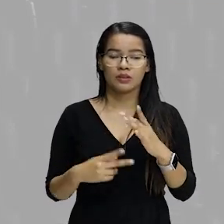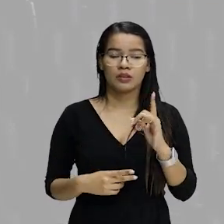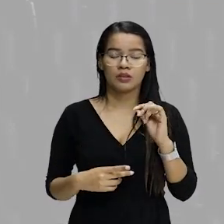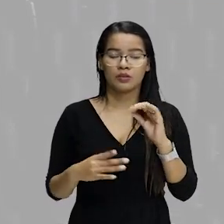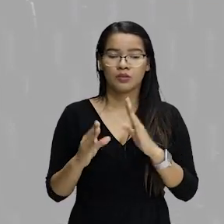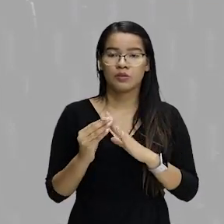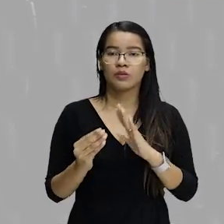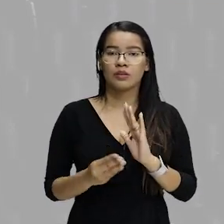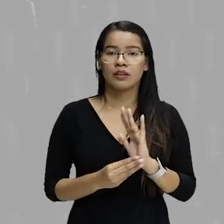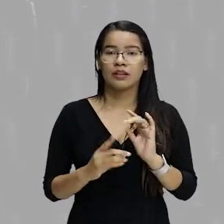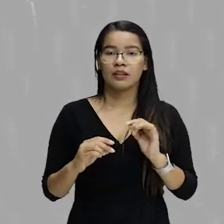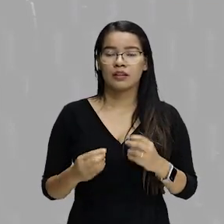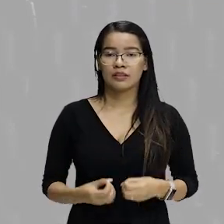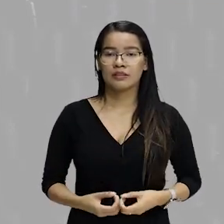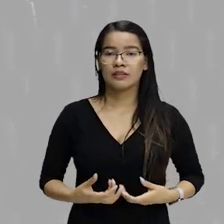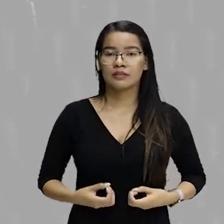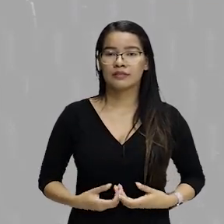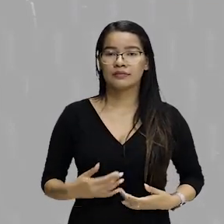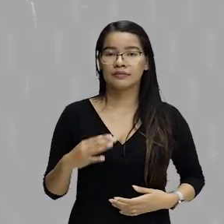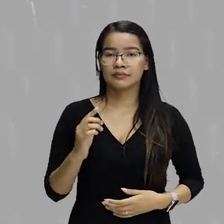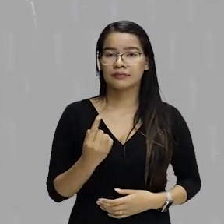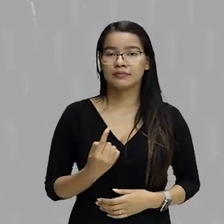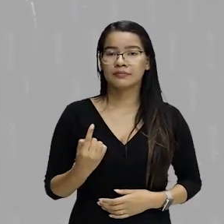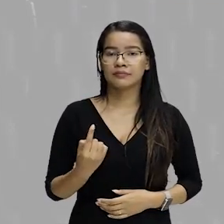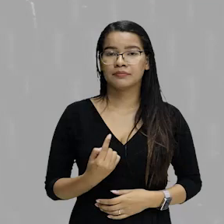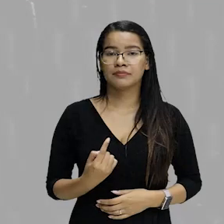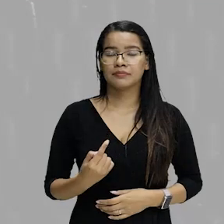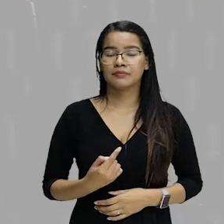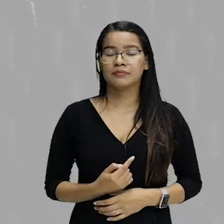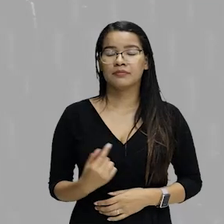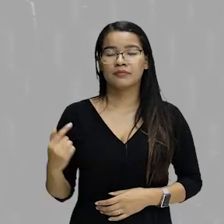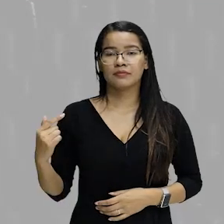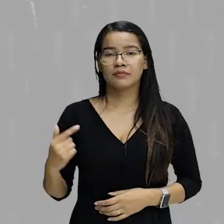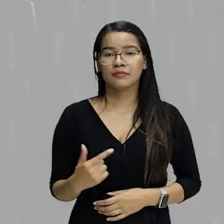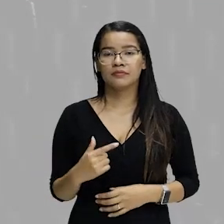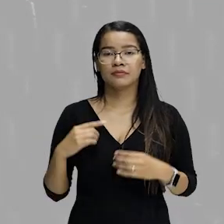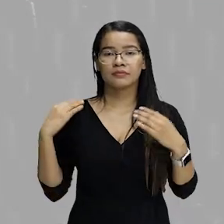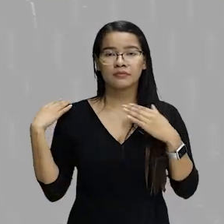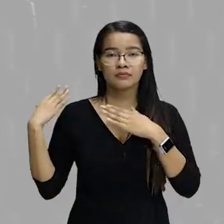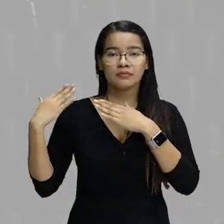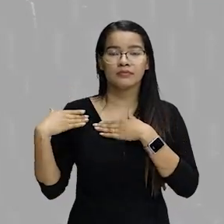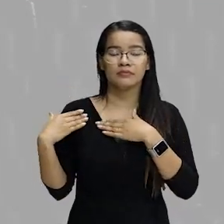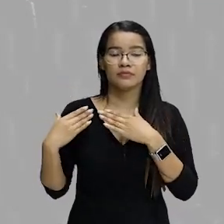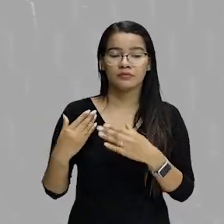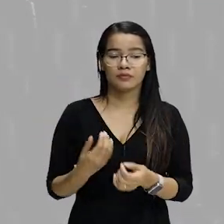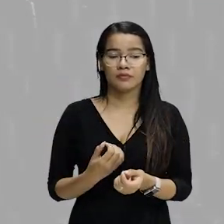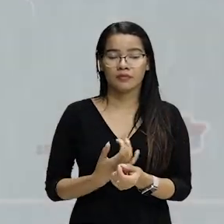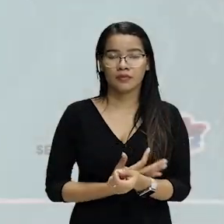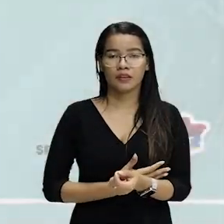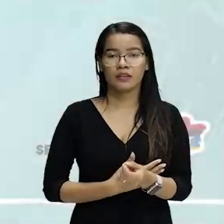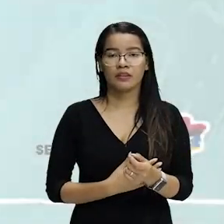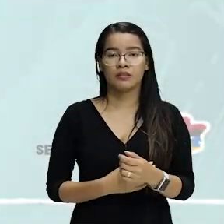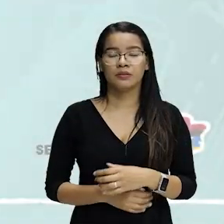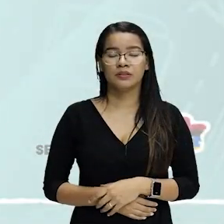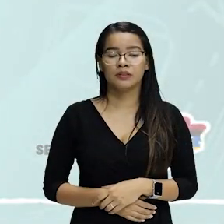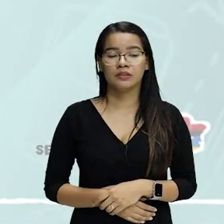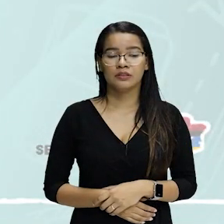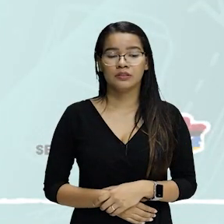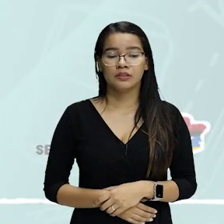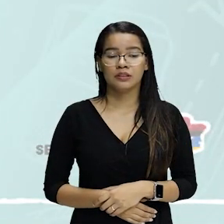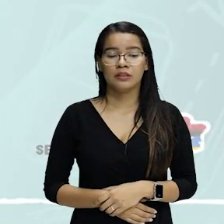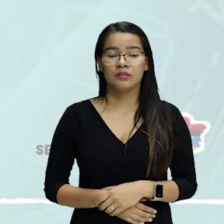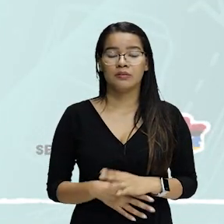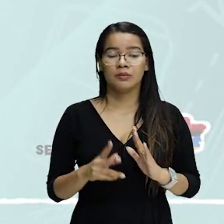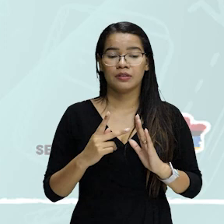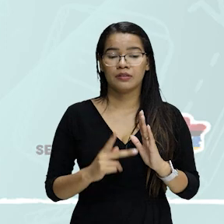é essa essência, é essa subjetividade, é esse carregamento de emoções. A poesia vai